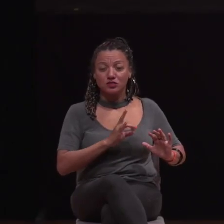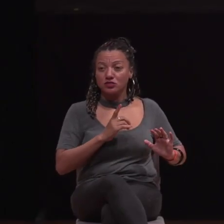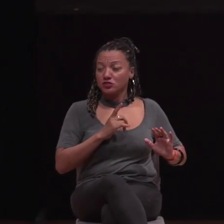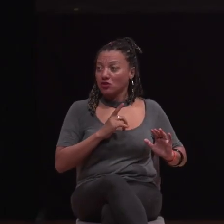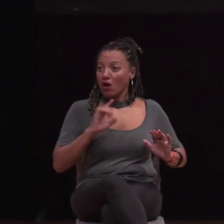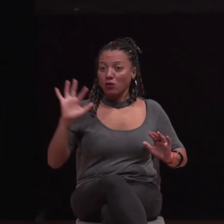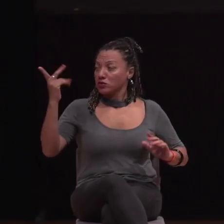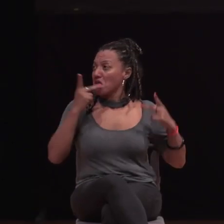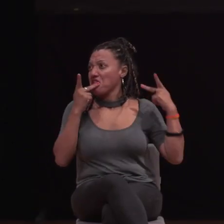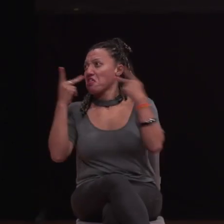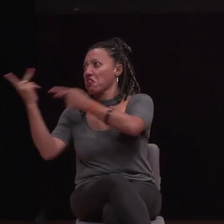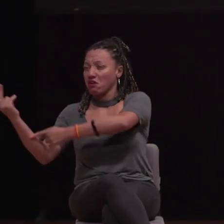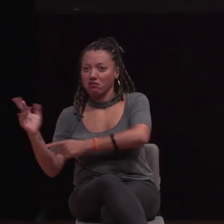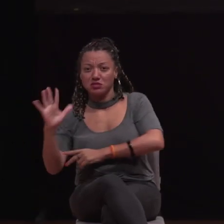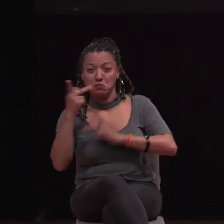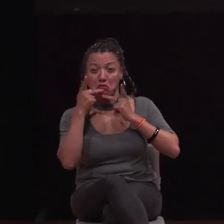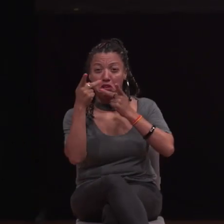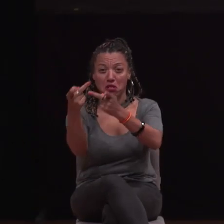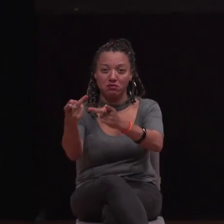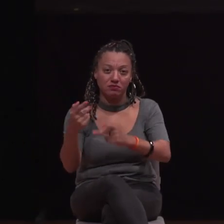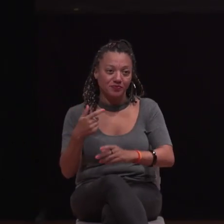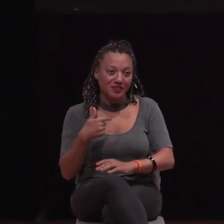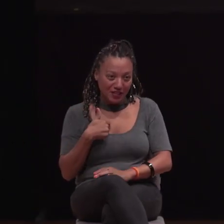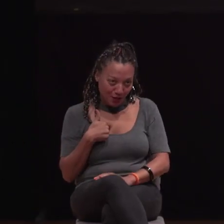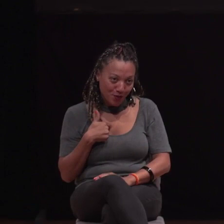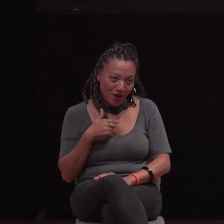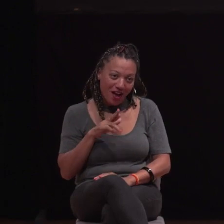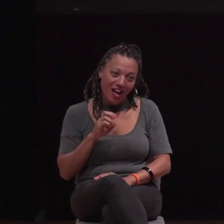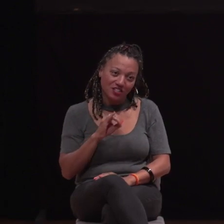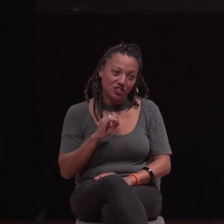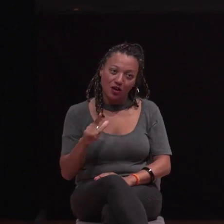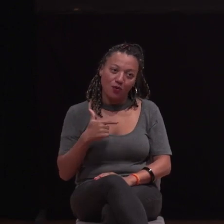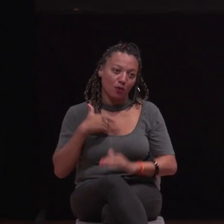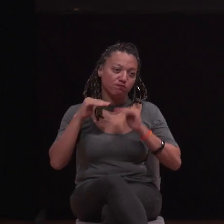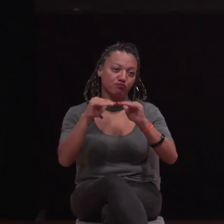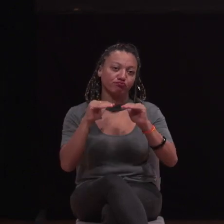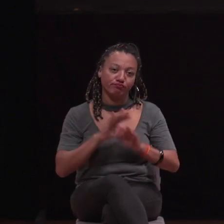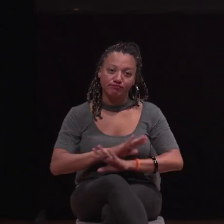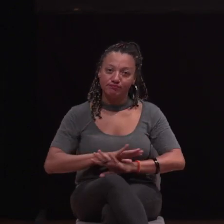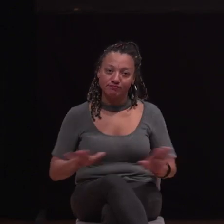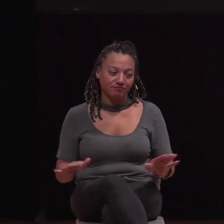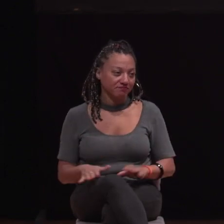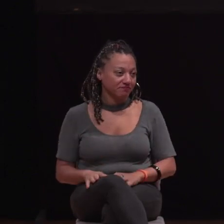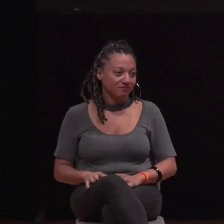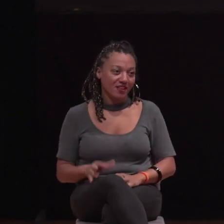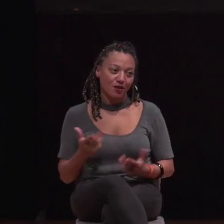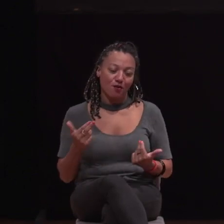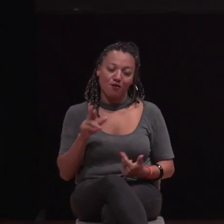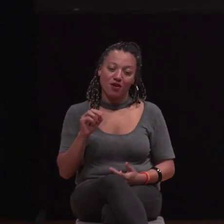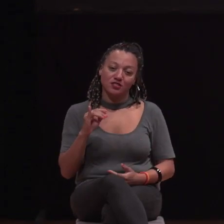meio radical. Para mim, o negócio é o seguinte, é poucas. Estilo Racionais. Eu sei quem trama e quem está comigo.